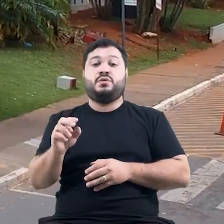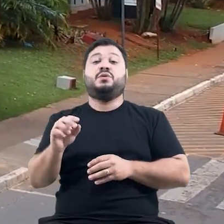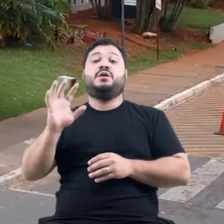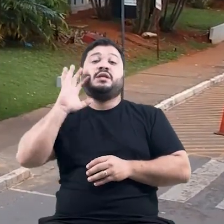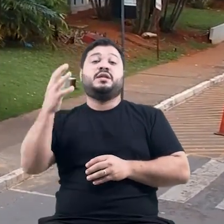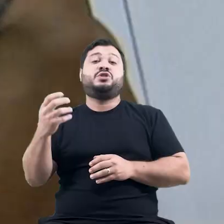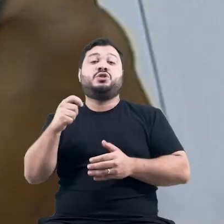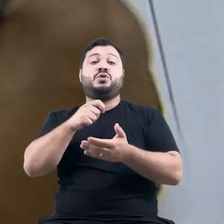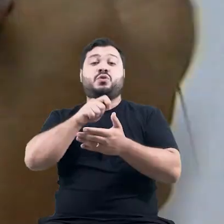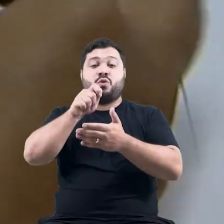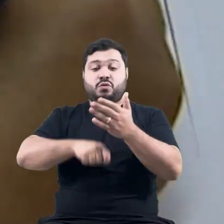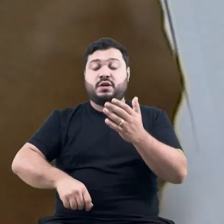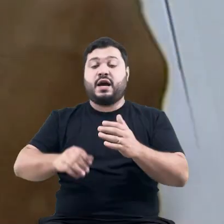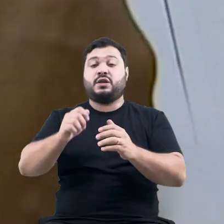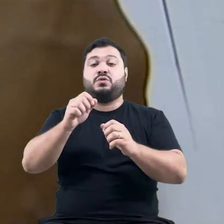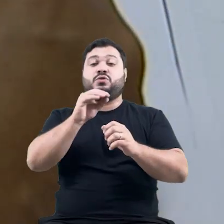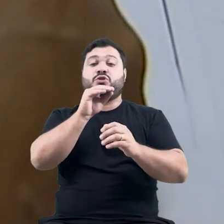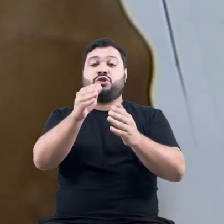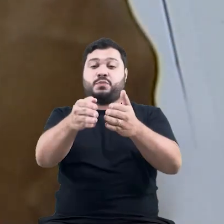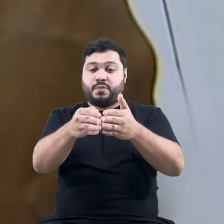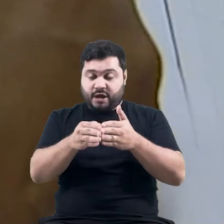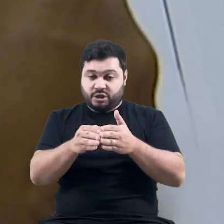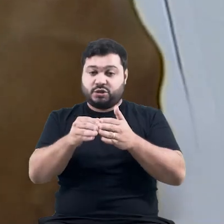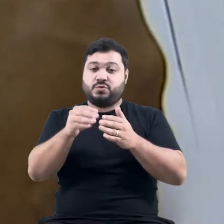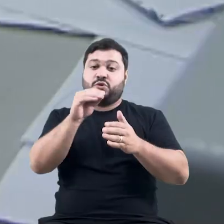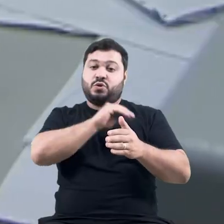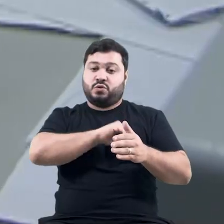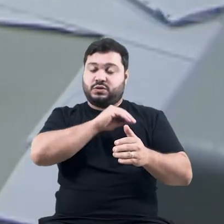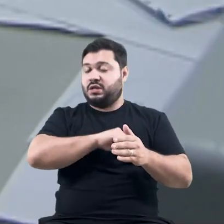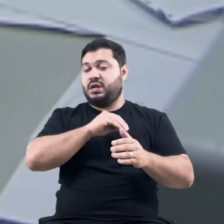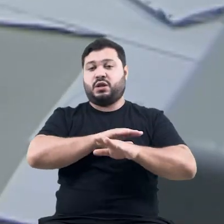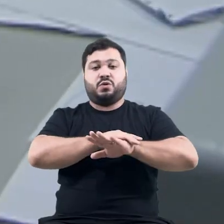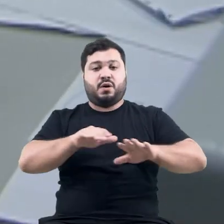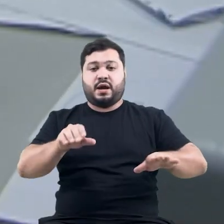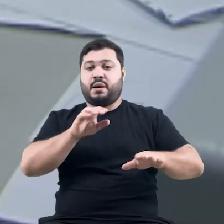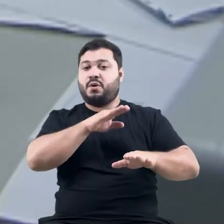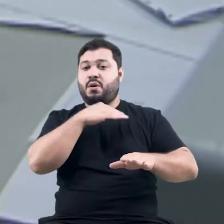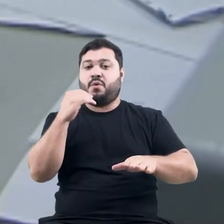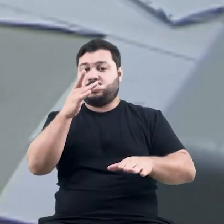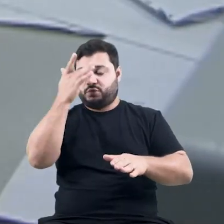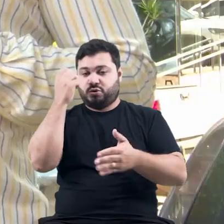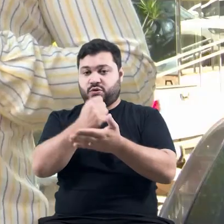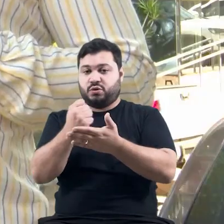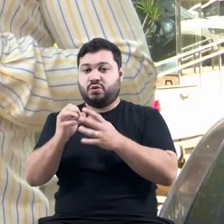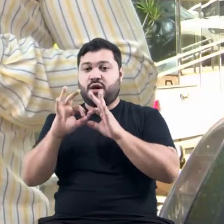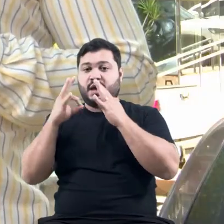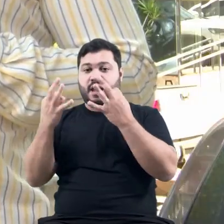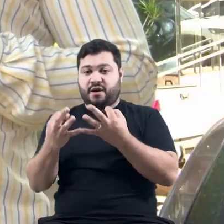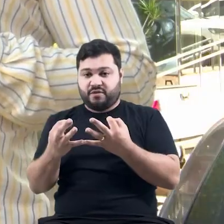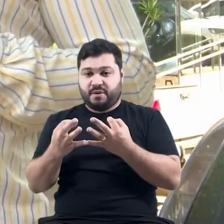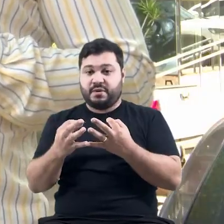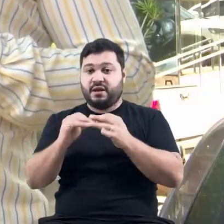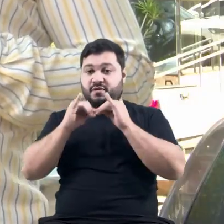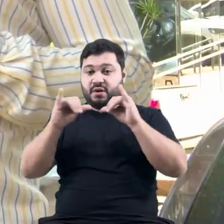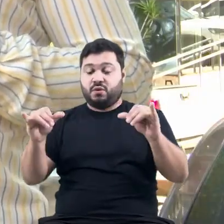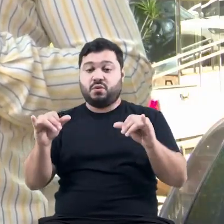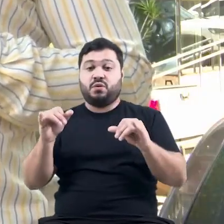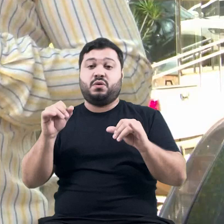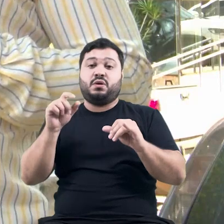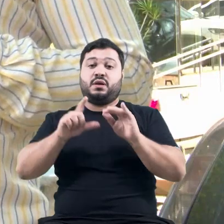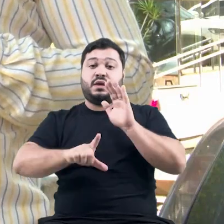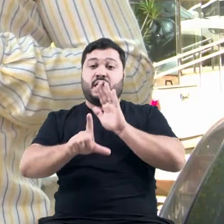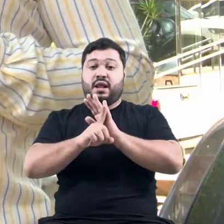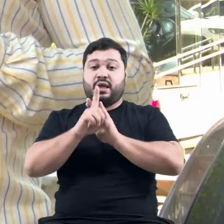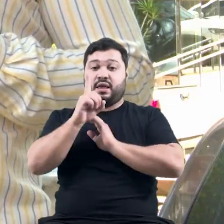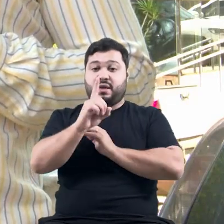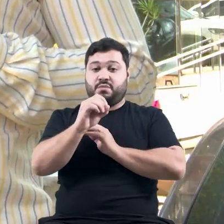Região decidiu que um contrato de empréstimo consignado não se extingue com a morte de quem contratou o empréstimo. A família de quem tomou o empréstimo alegou que,